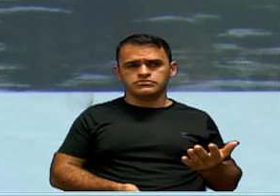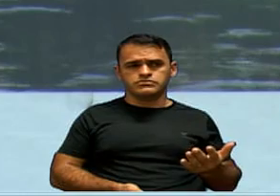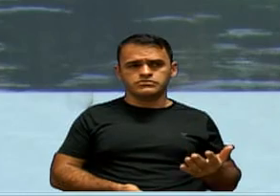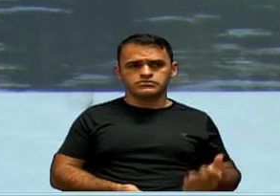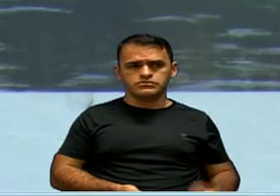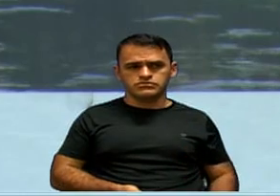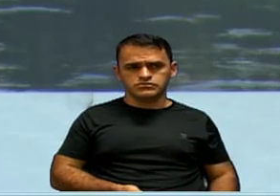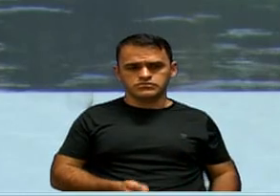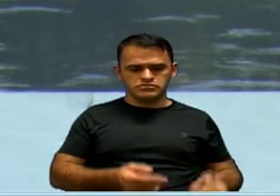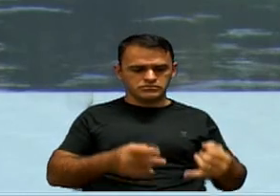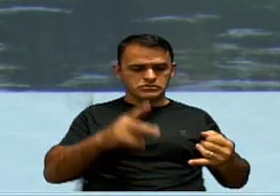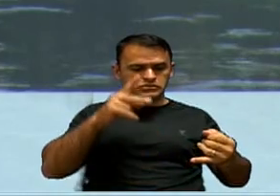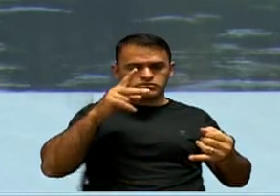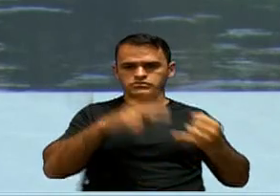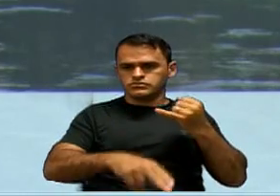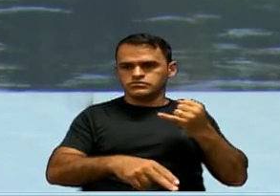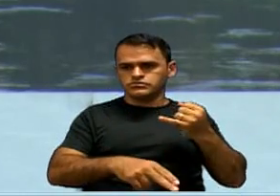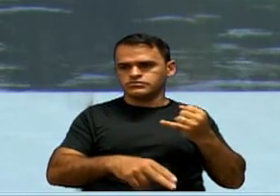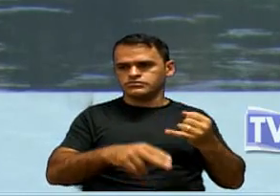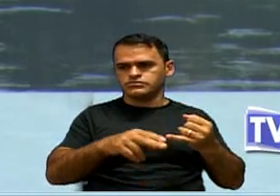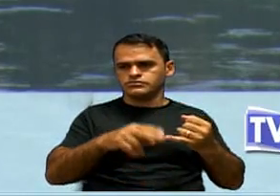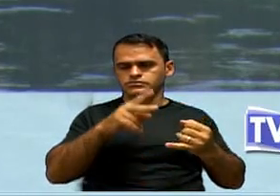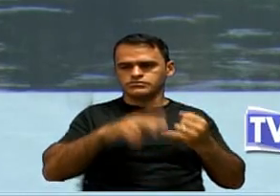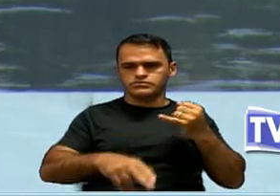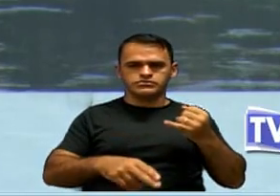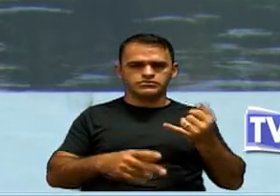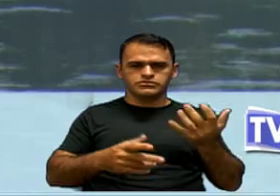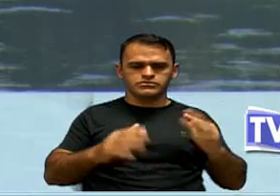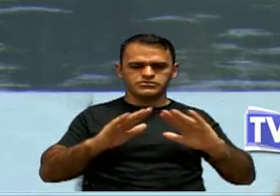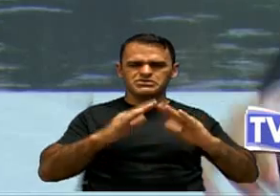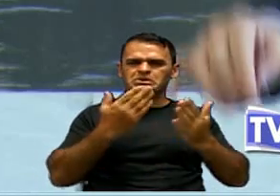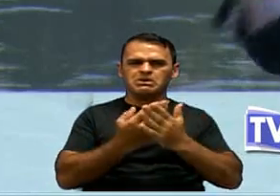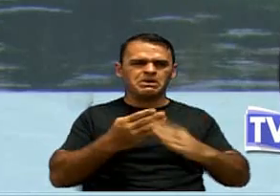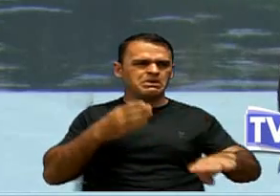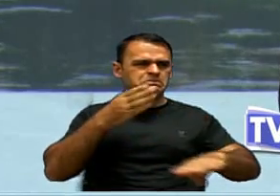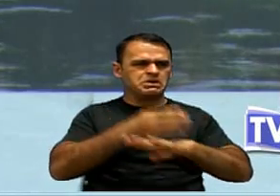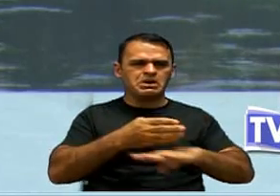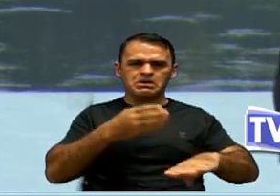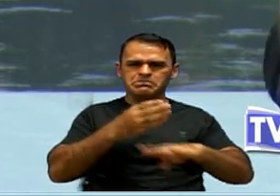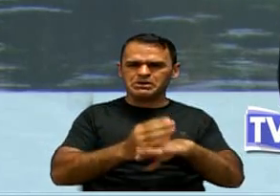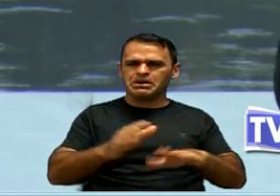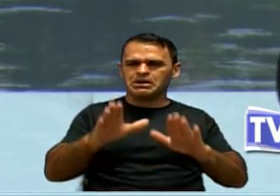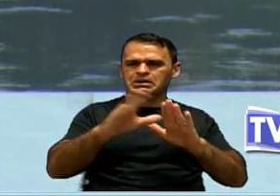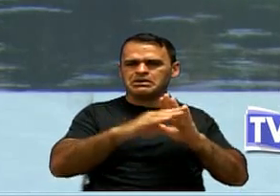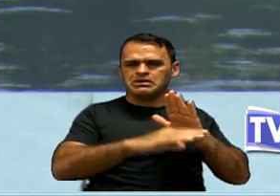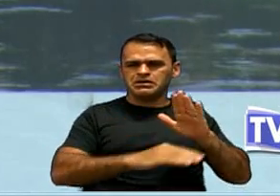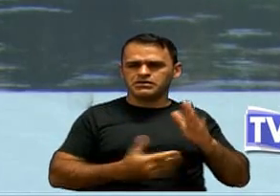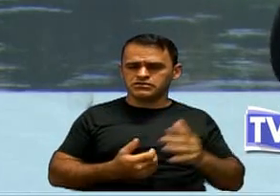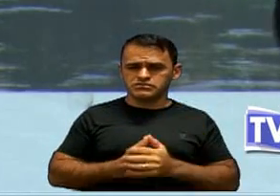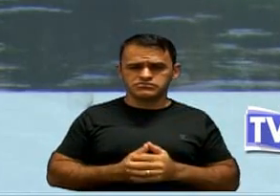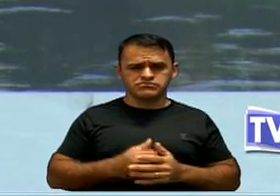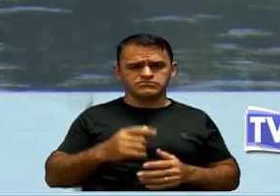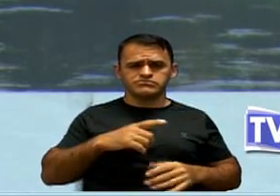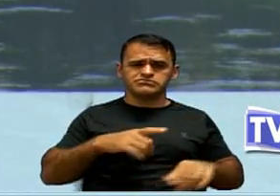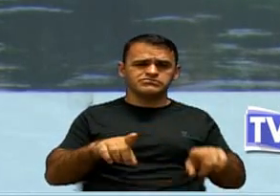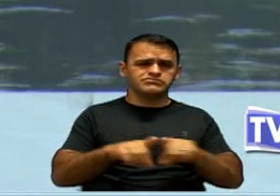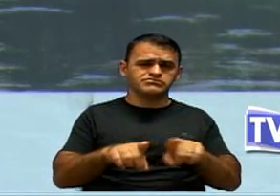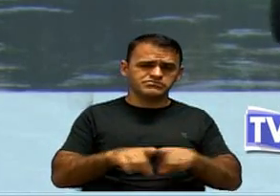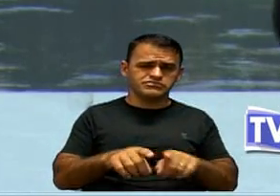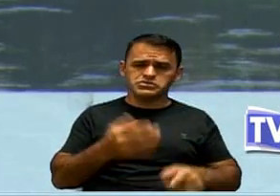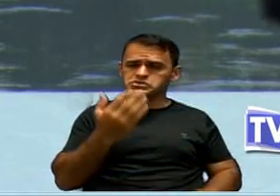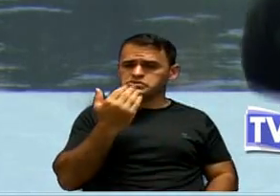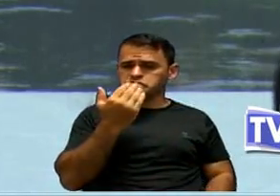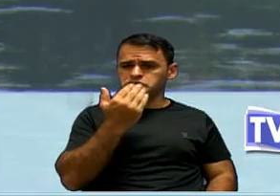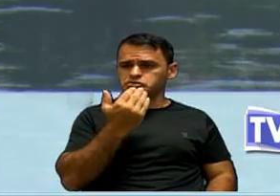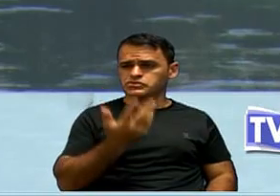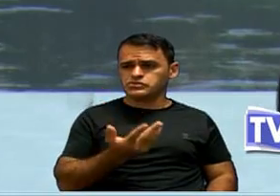correto. Destranquilizada. Não dá só insegurança para os pais e para os filhos. No, milhares de alimento, Vossa Excelência, que luta para que